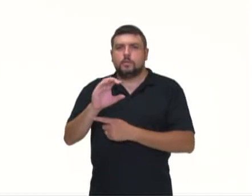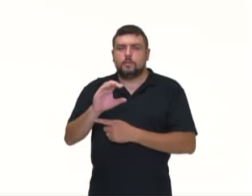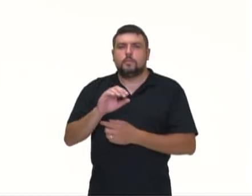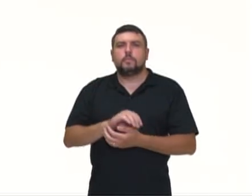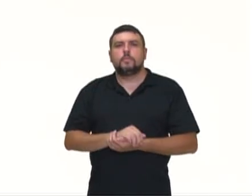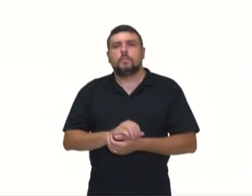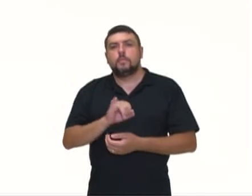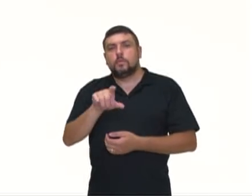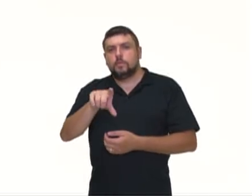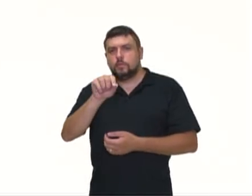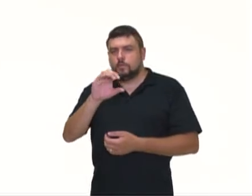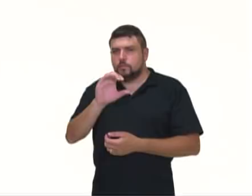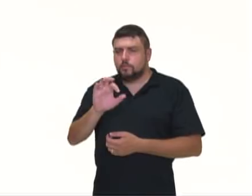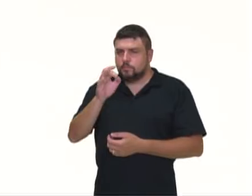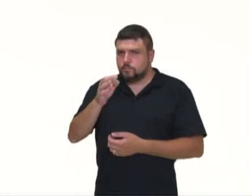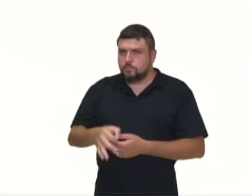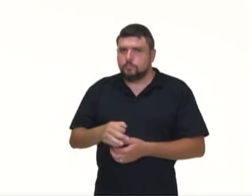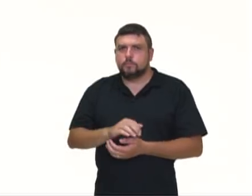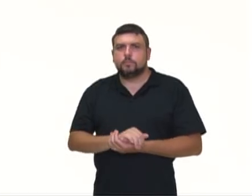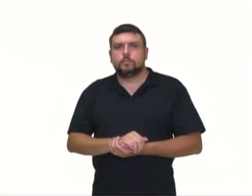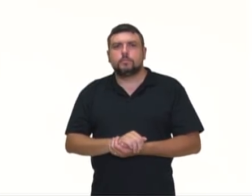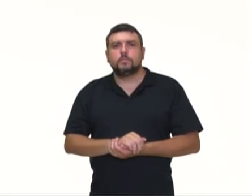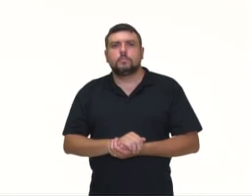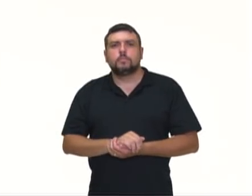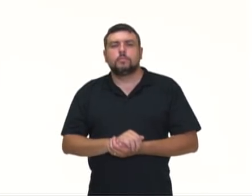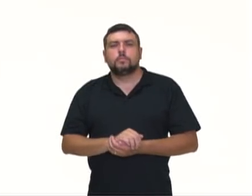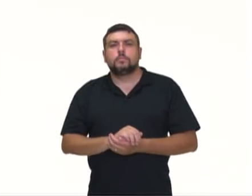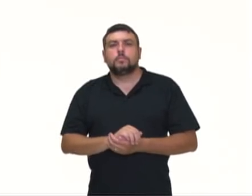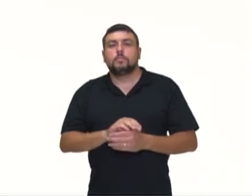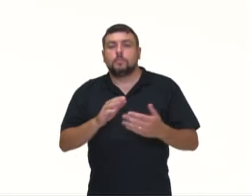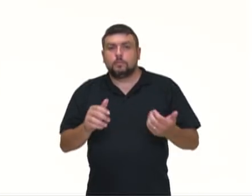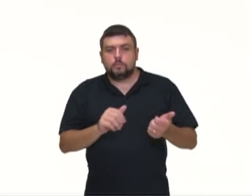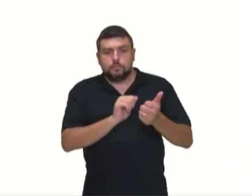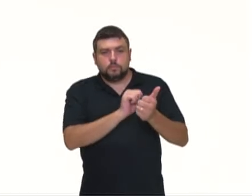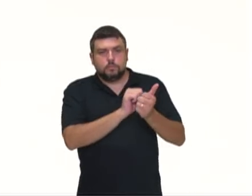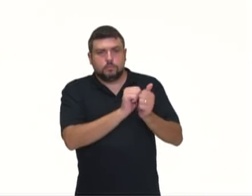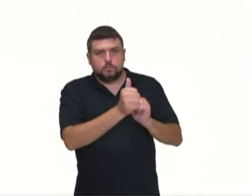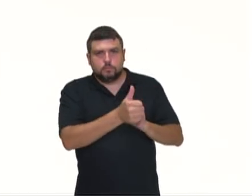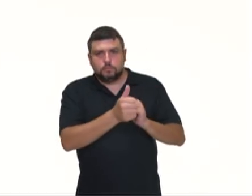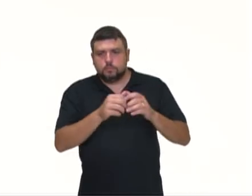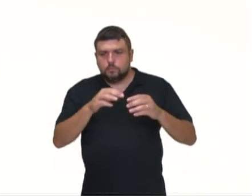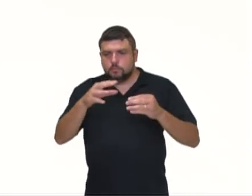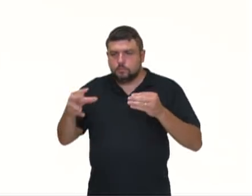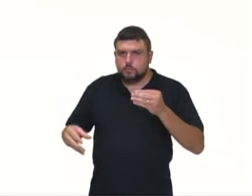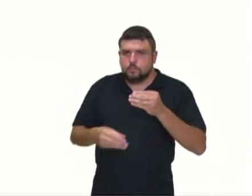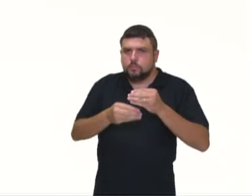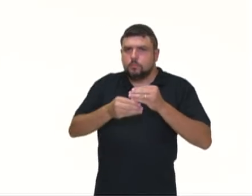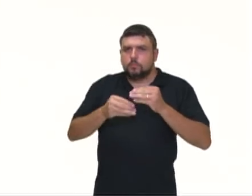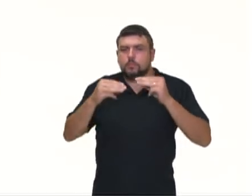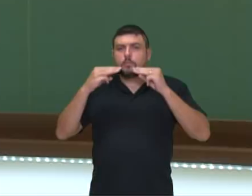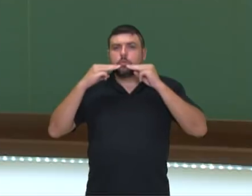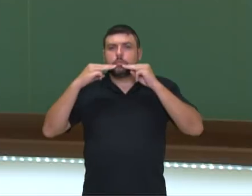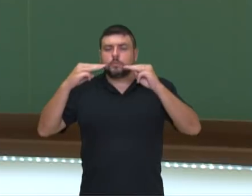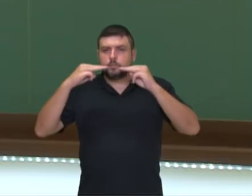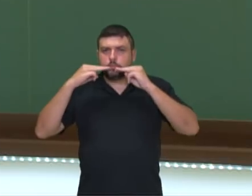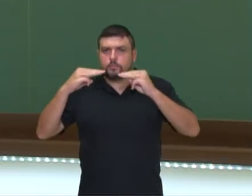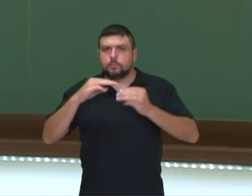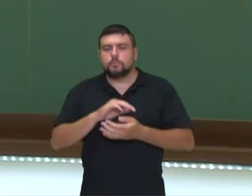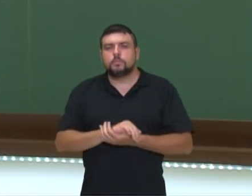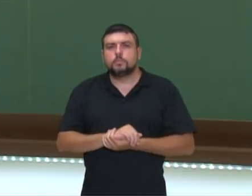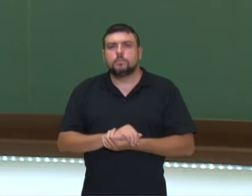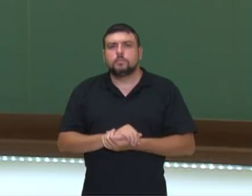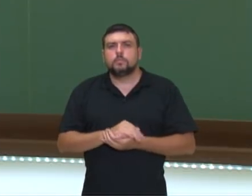a alternativa C, você acertou. Então, incorporação de marketing no vôlei. Então, o marketing esportivo era um